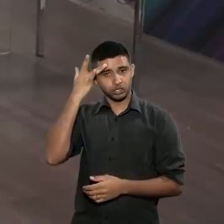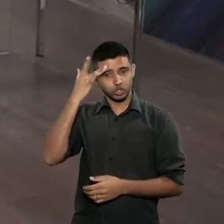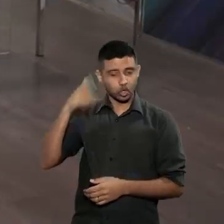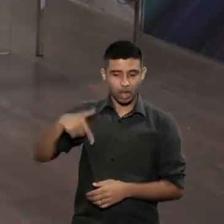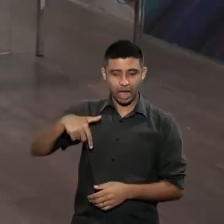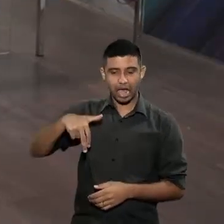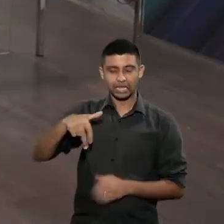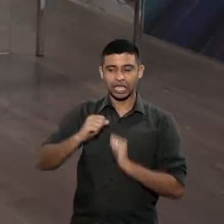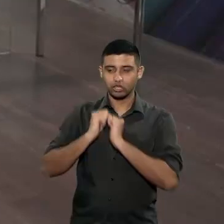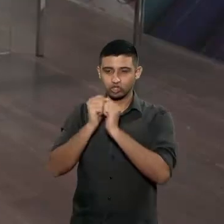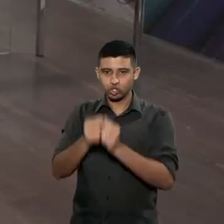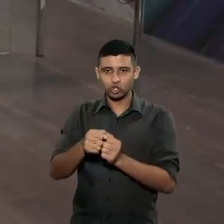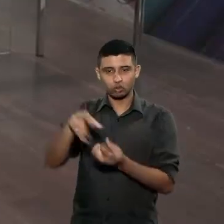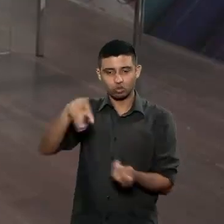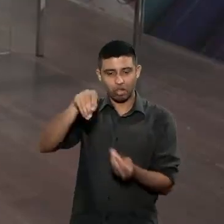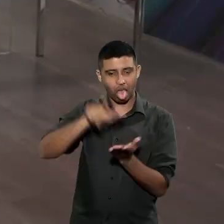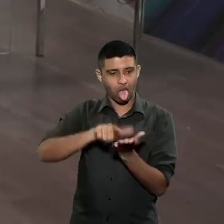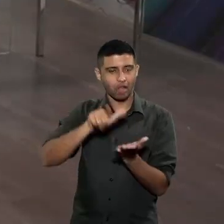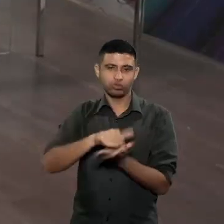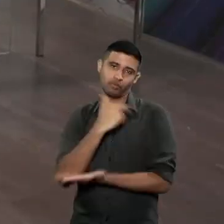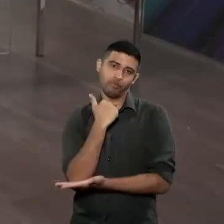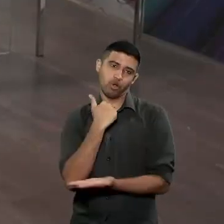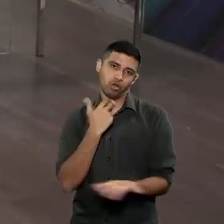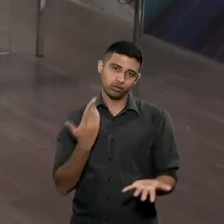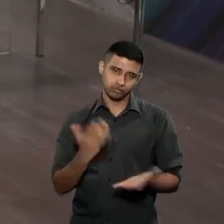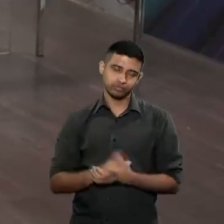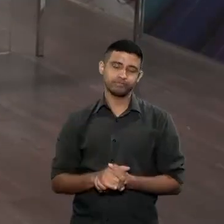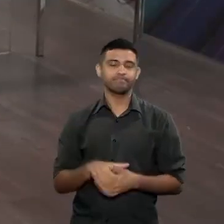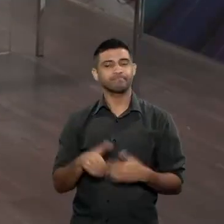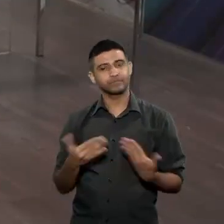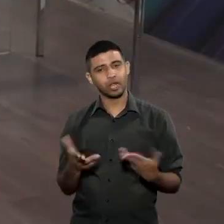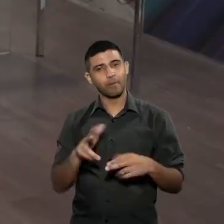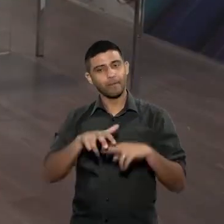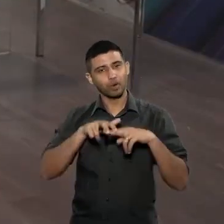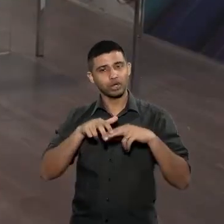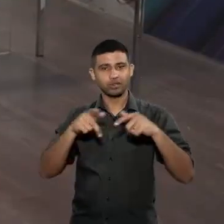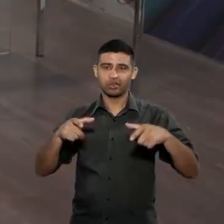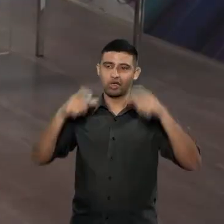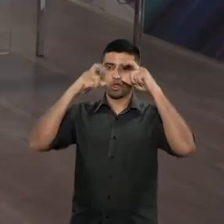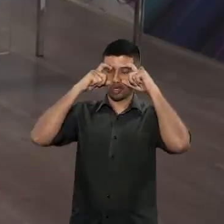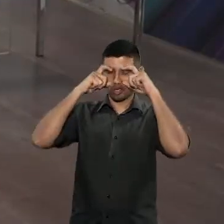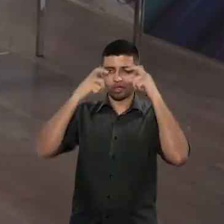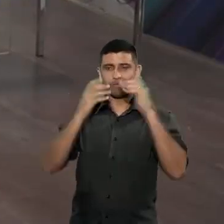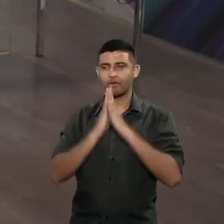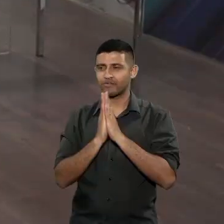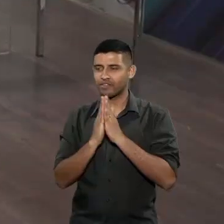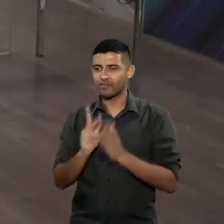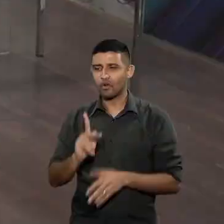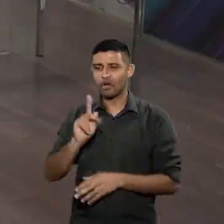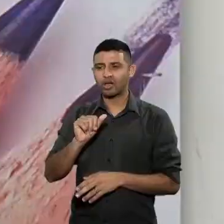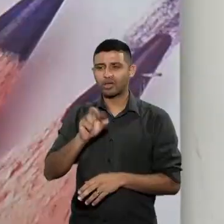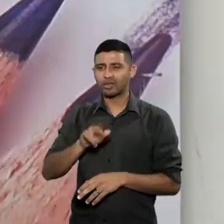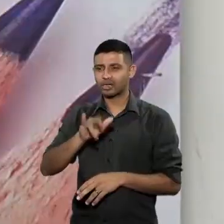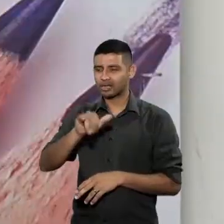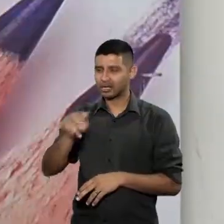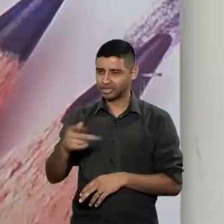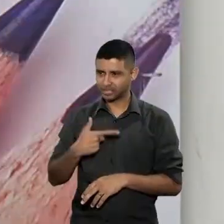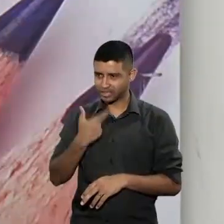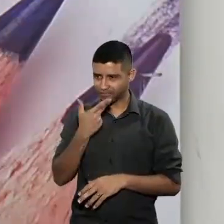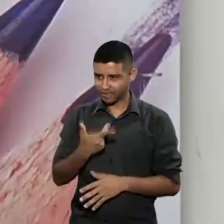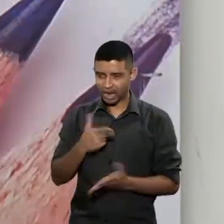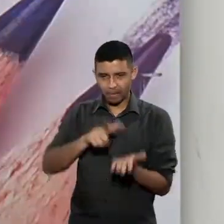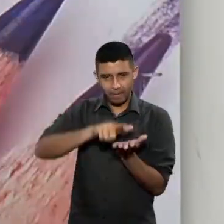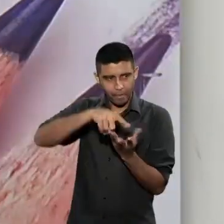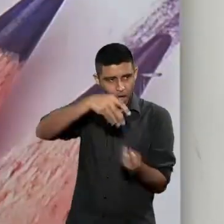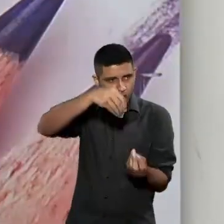como estar andando com a lâmina, né? Claro. E aí, os óculos vêm... Quero que a Karina me fale isso, porque você não passou